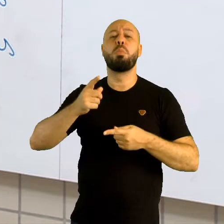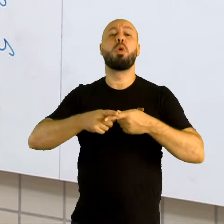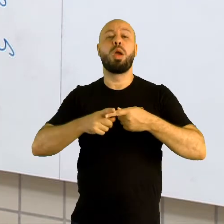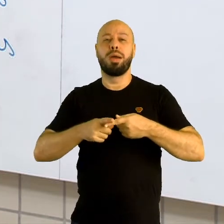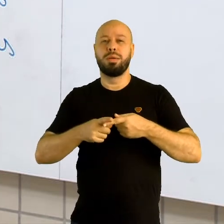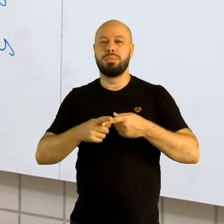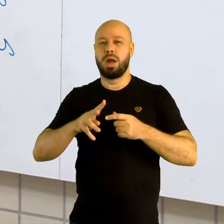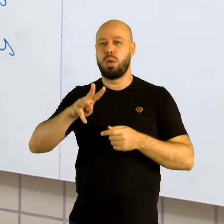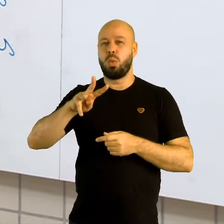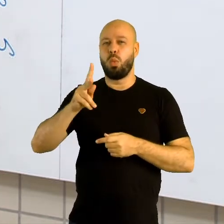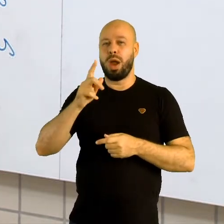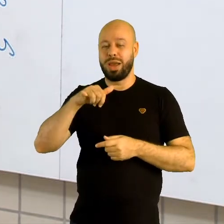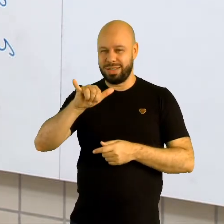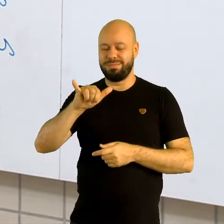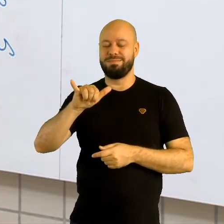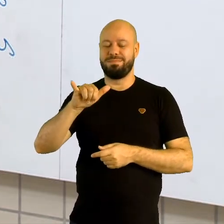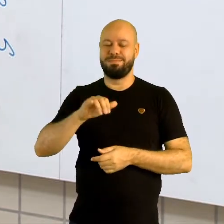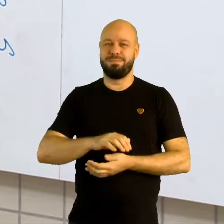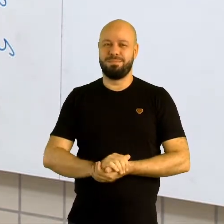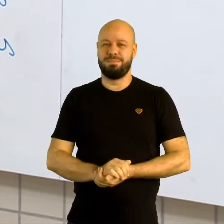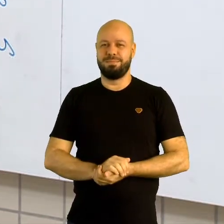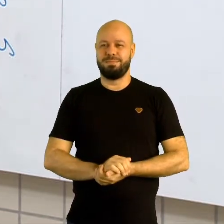tenho why.